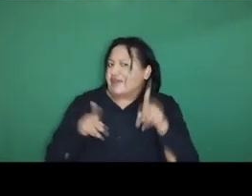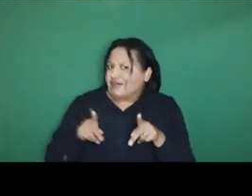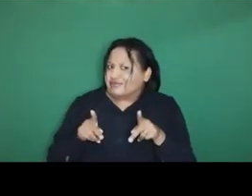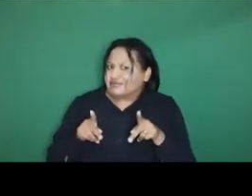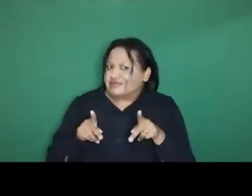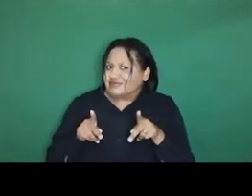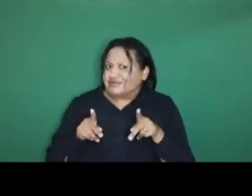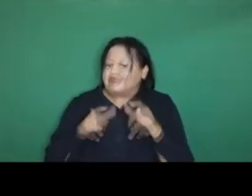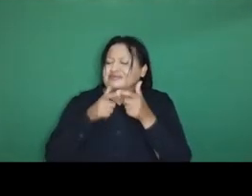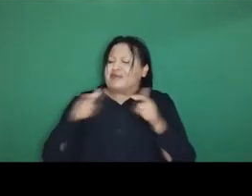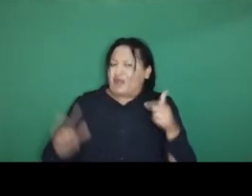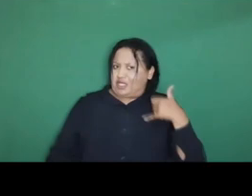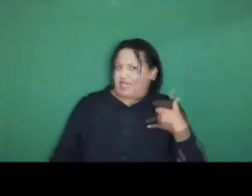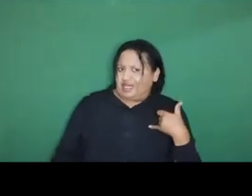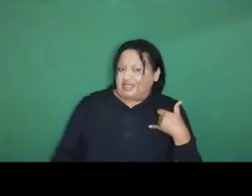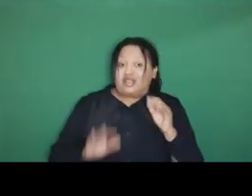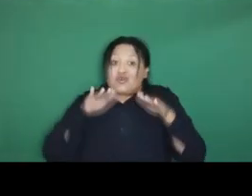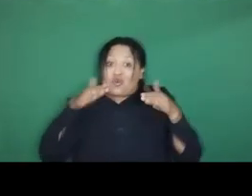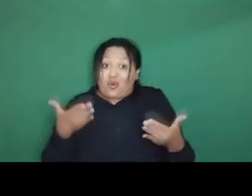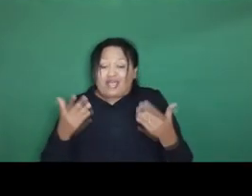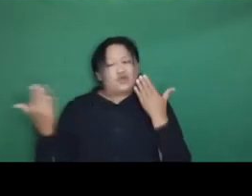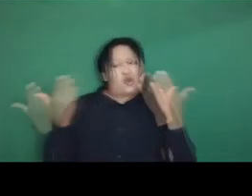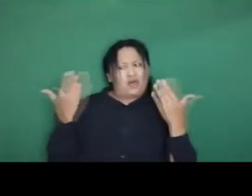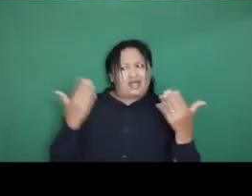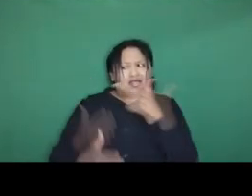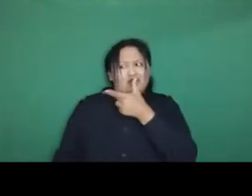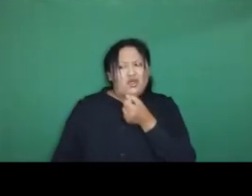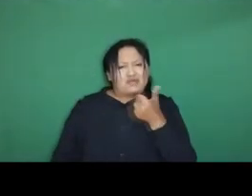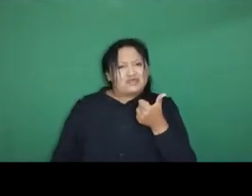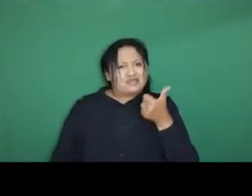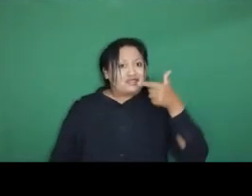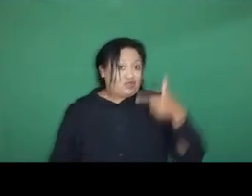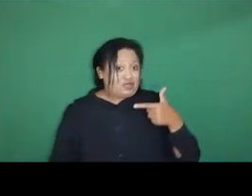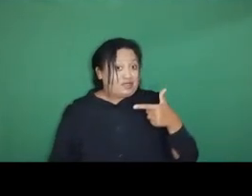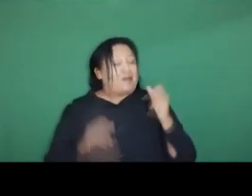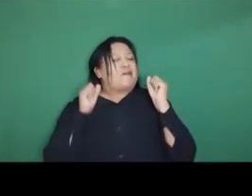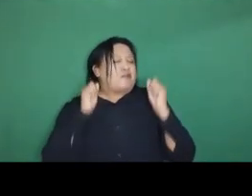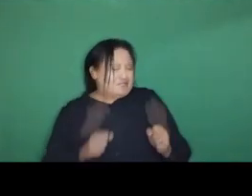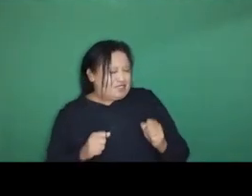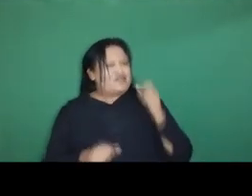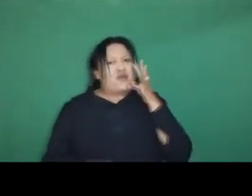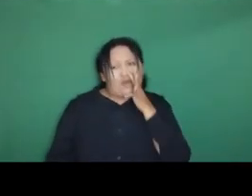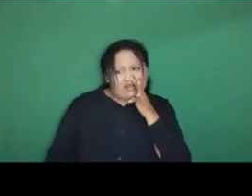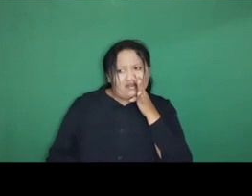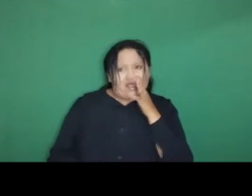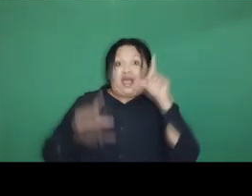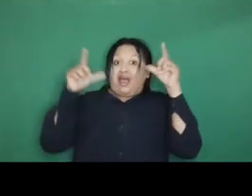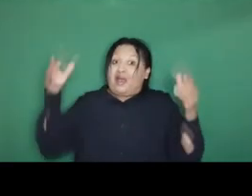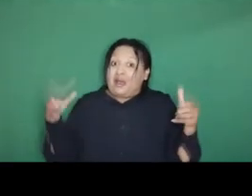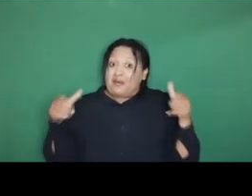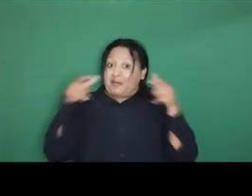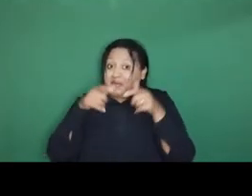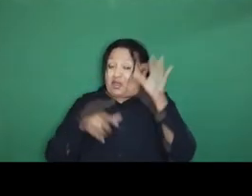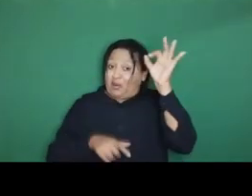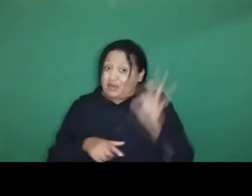é de maior idade quando comparada 12 visto que é possível observar uma menor porcentagem dos